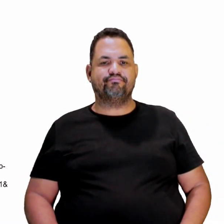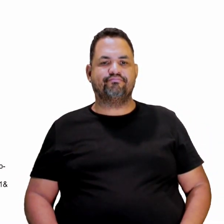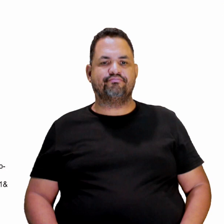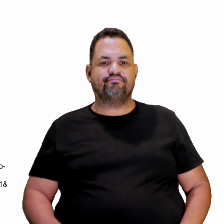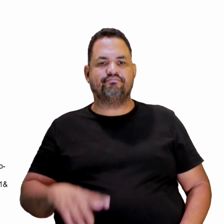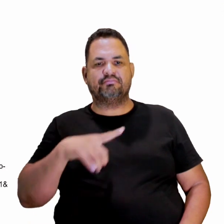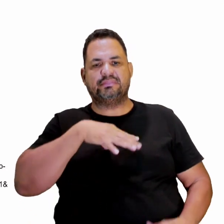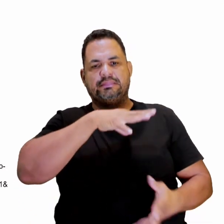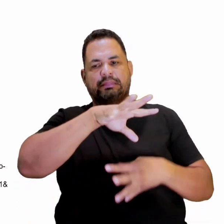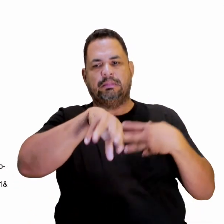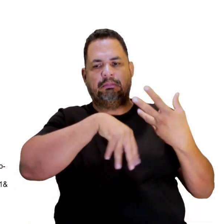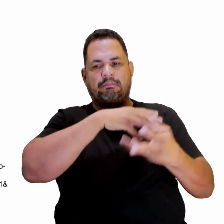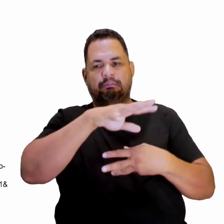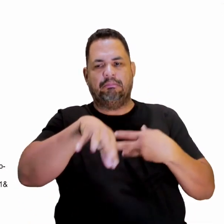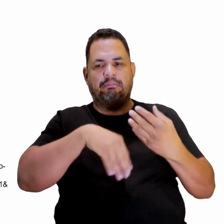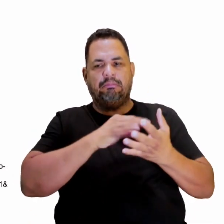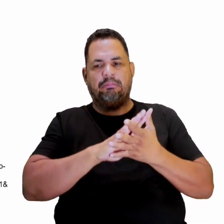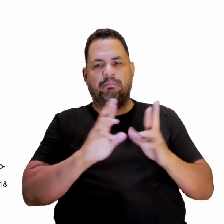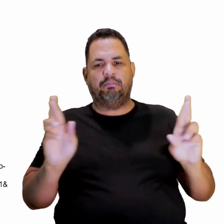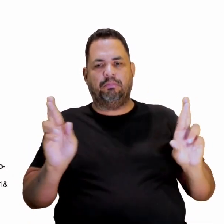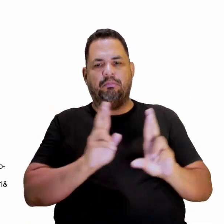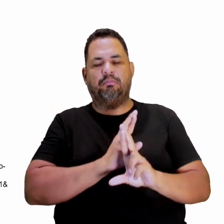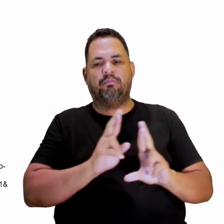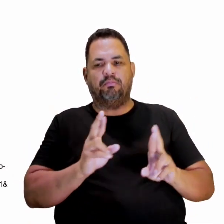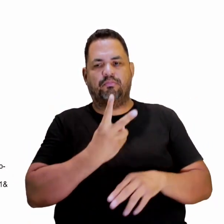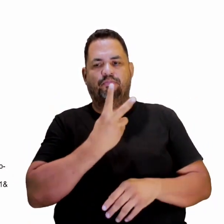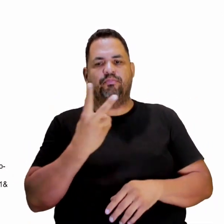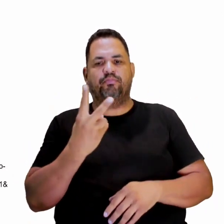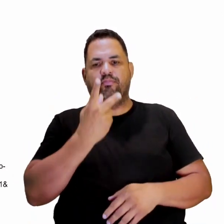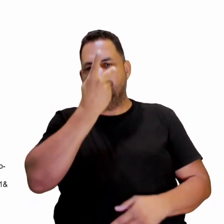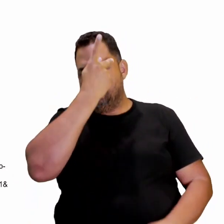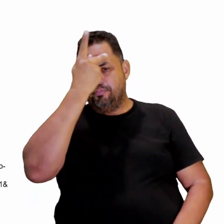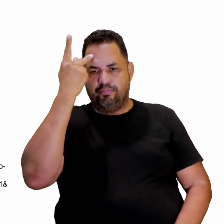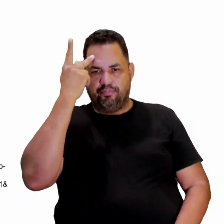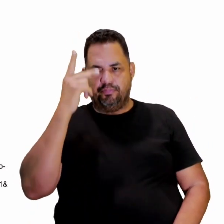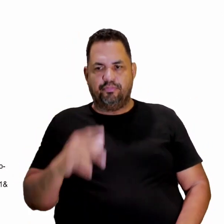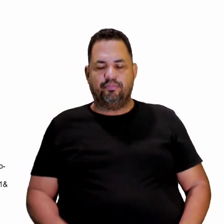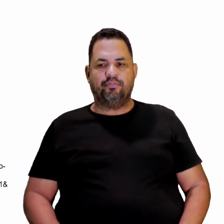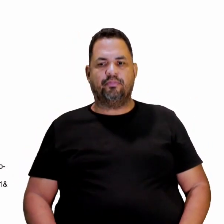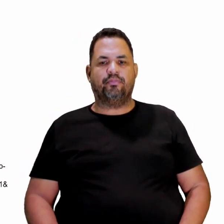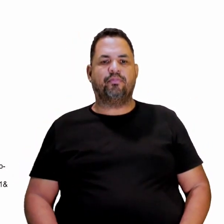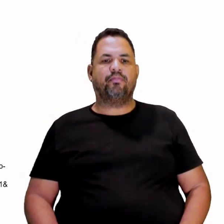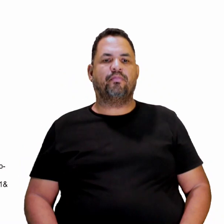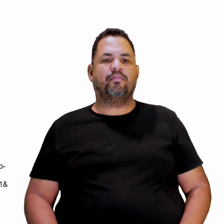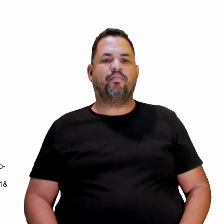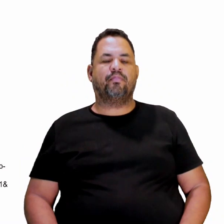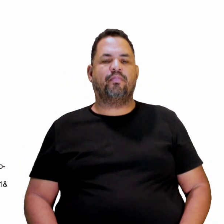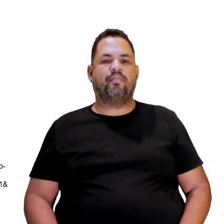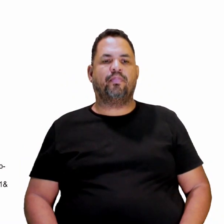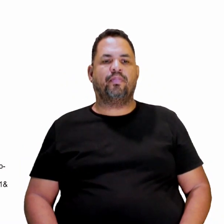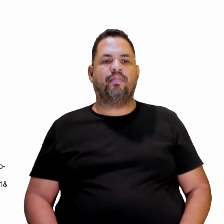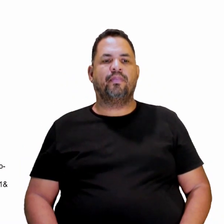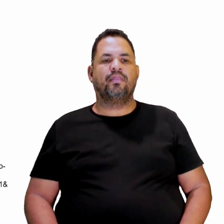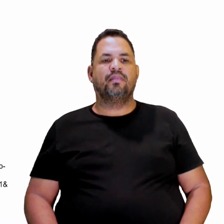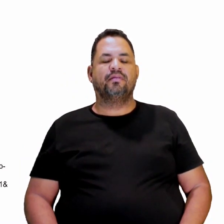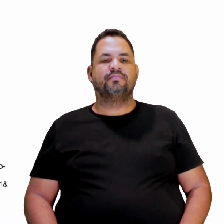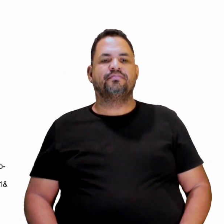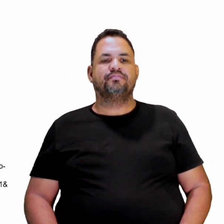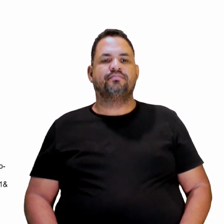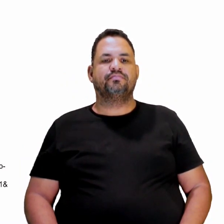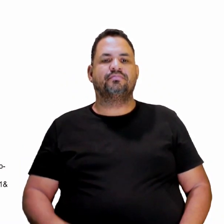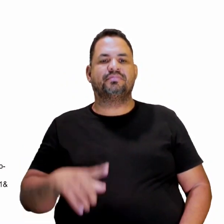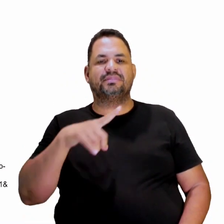estar tudo bagunçado na relação dessas duas pessoas. If he will try to change my mind, se